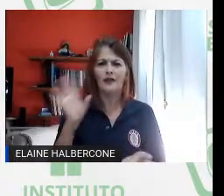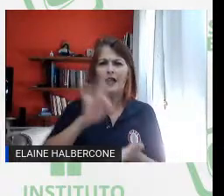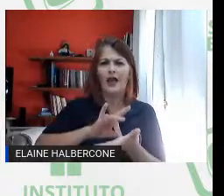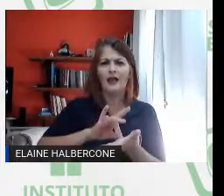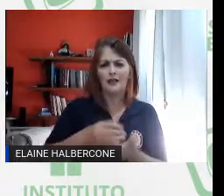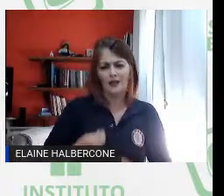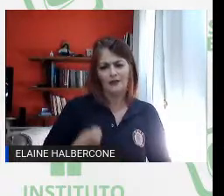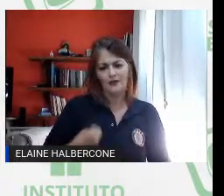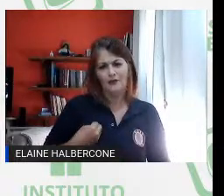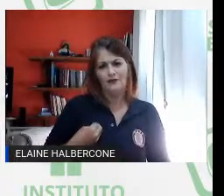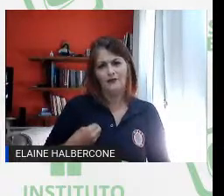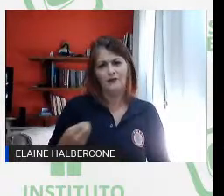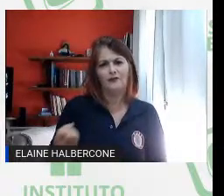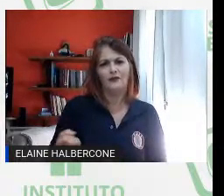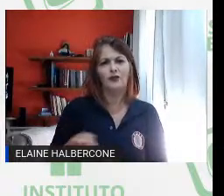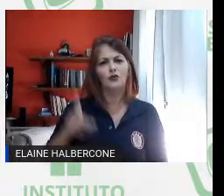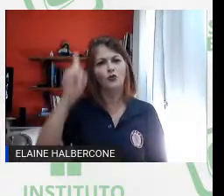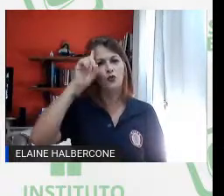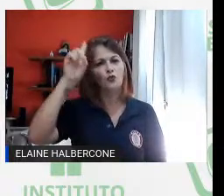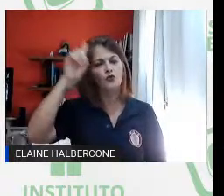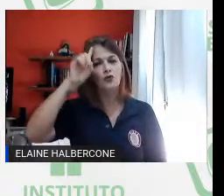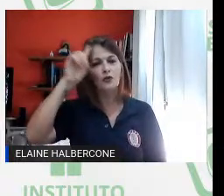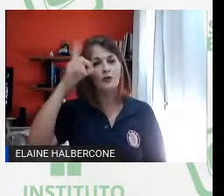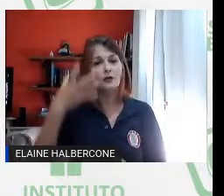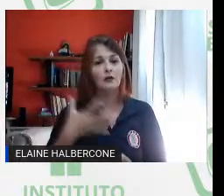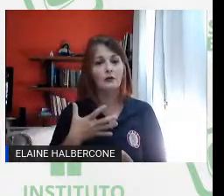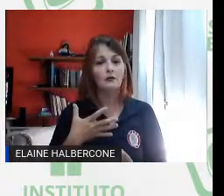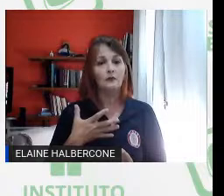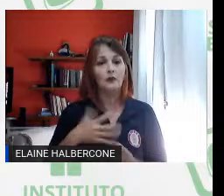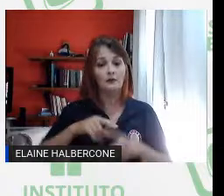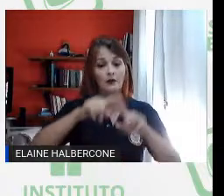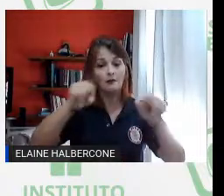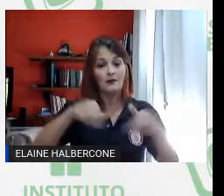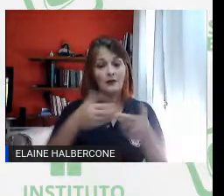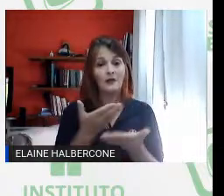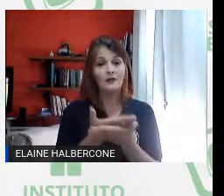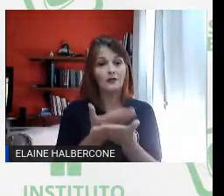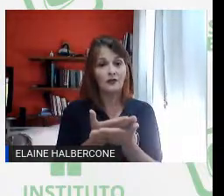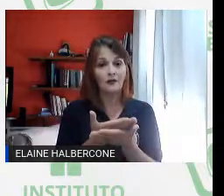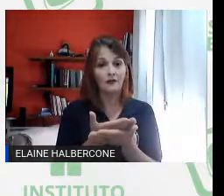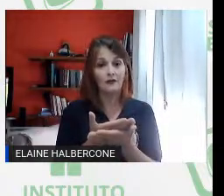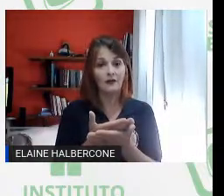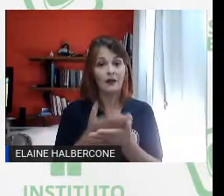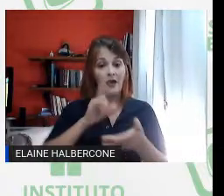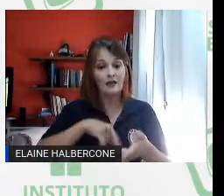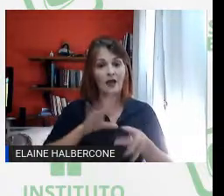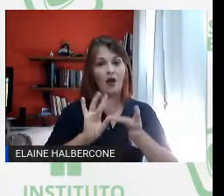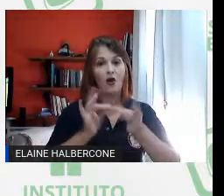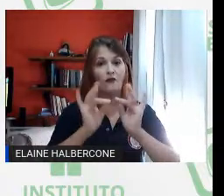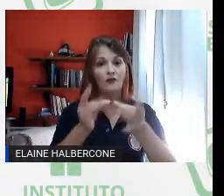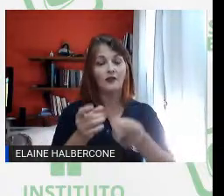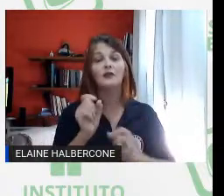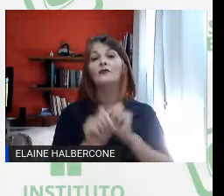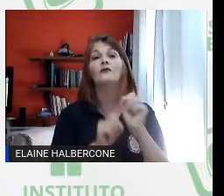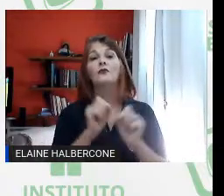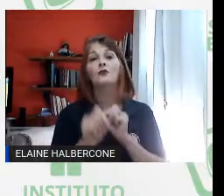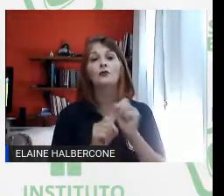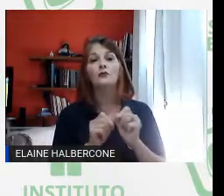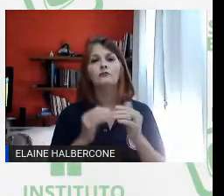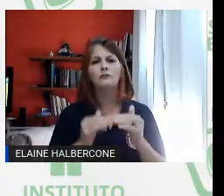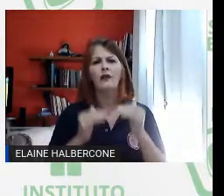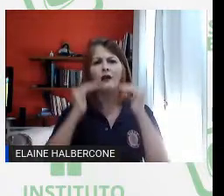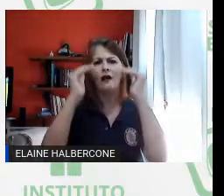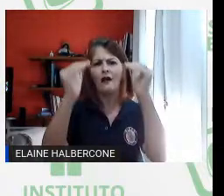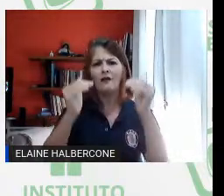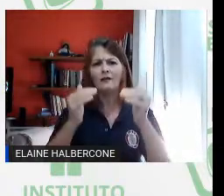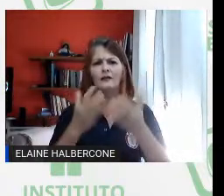vidas, no cotidiano, também para a sala de aula. Durante a oficina, foi, além de ser